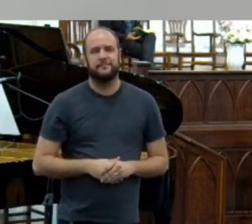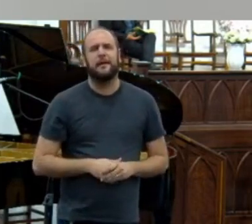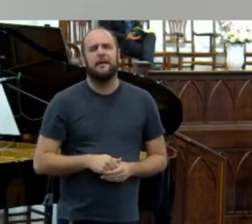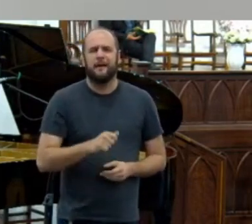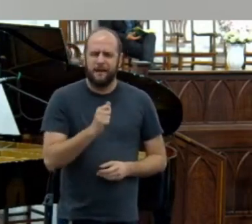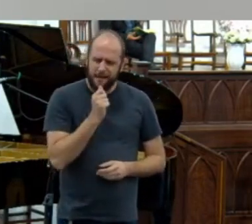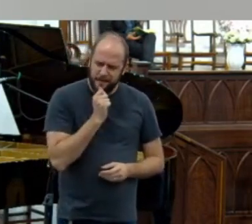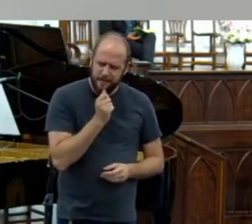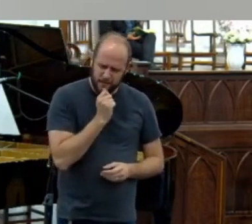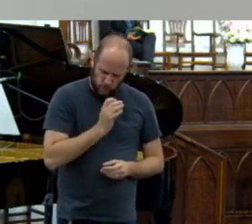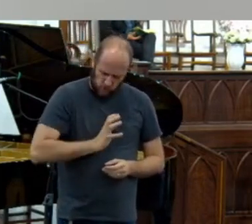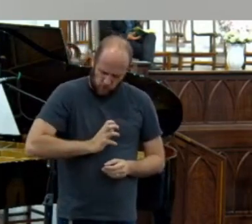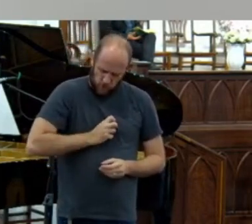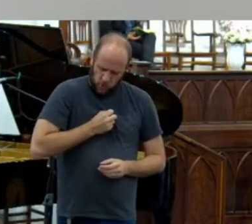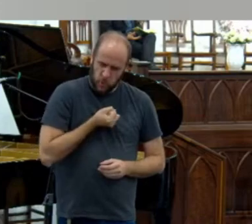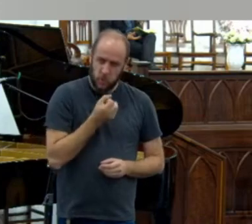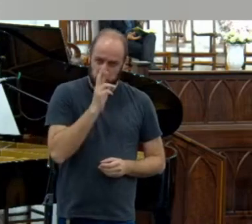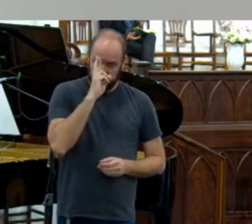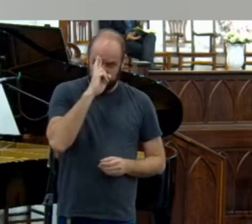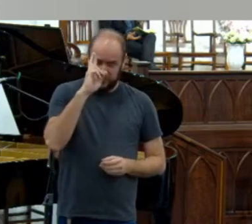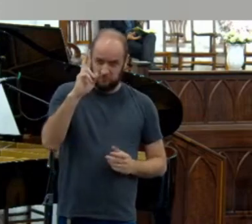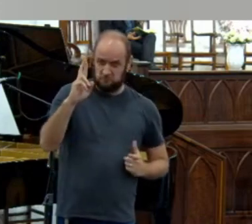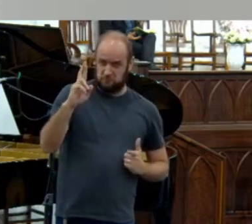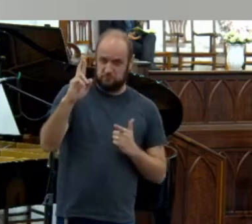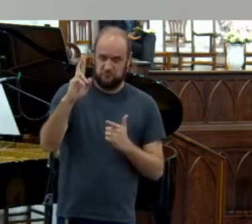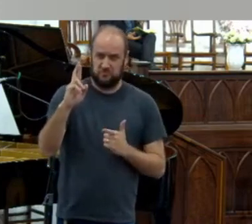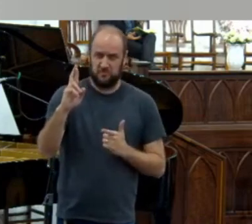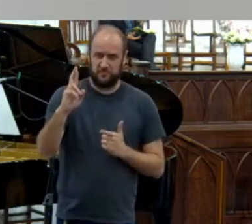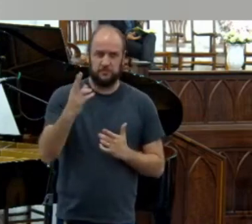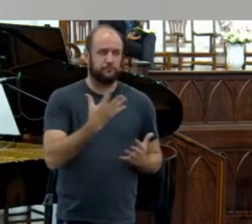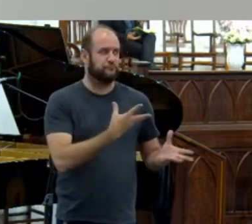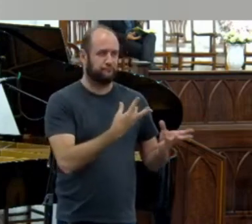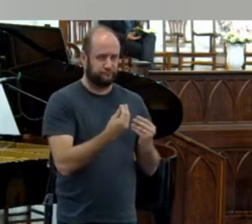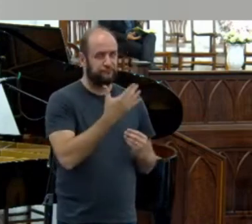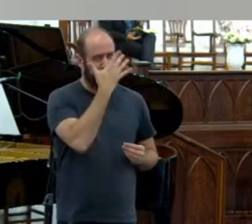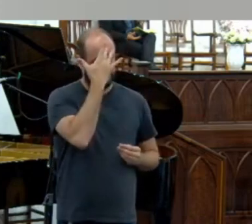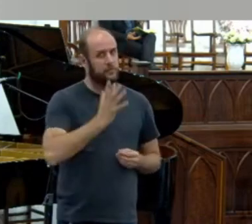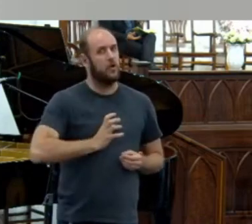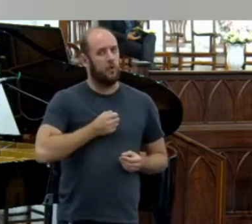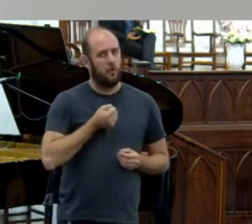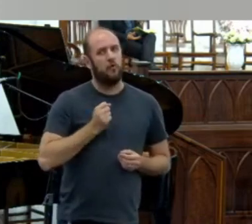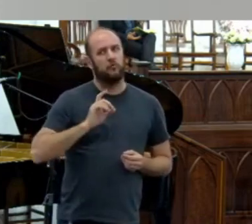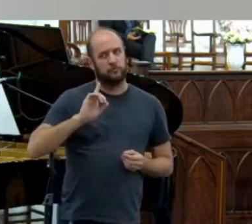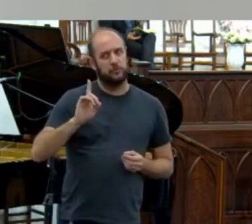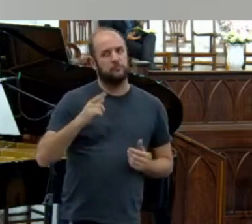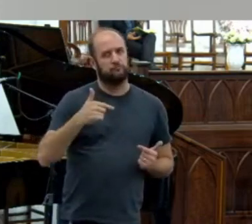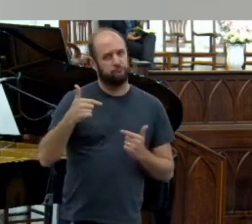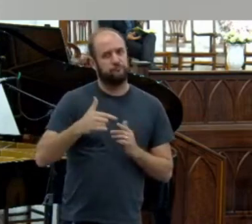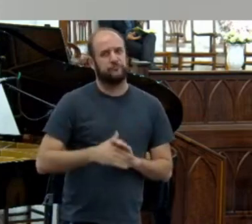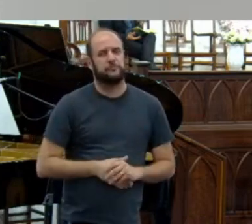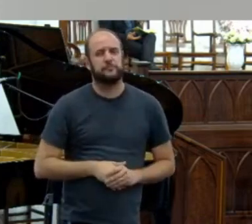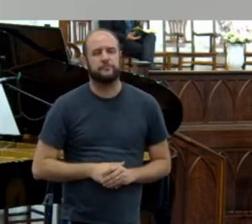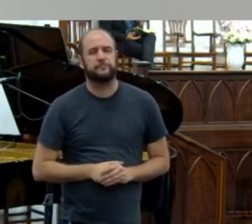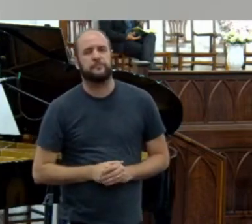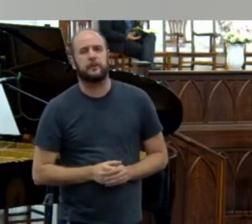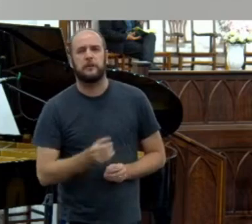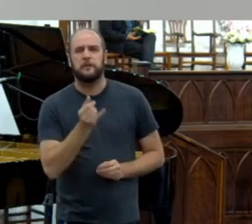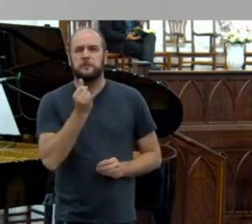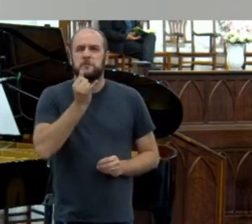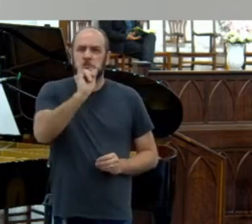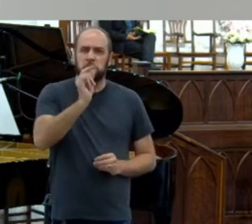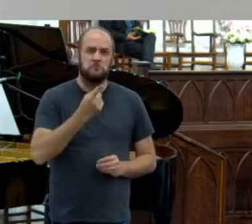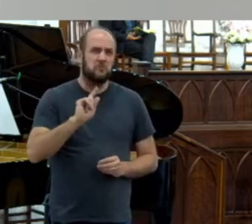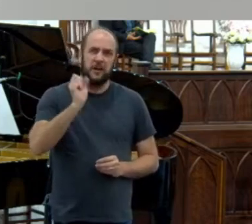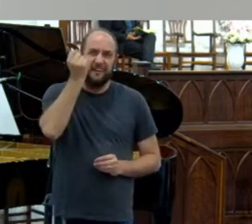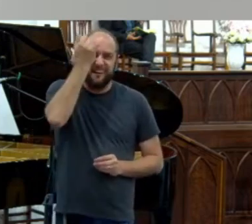Ainda que me odeies, e muitos homens odeiam a Deus. Se vocês não forem objeto